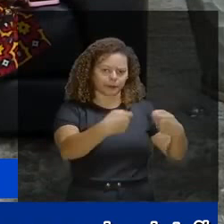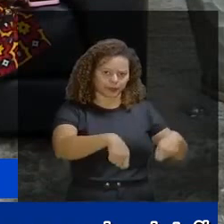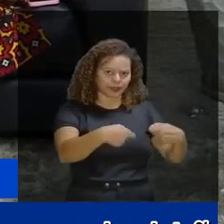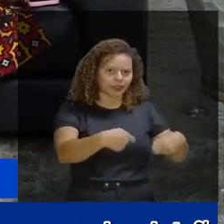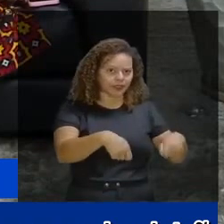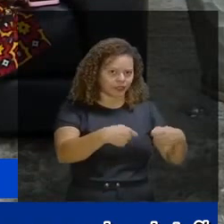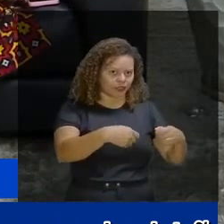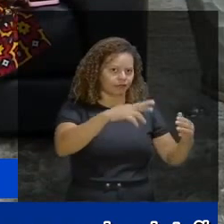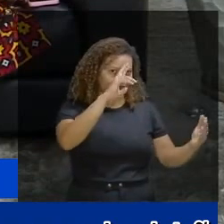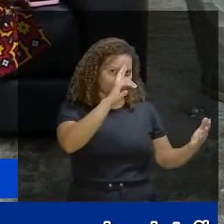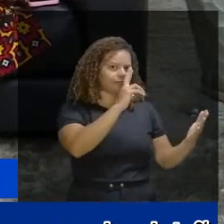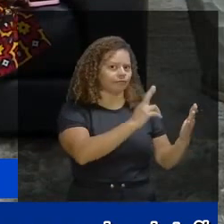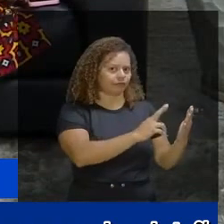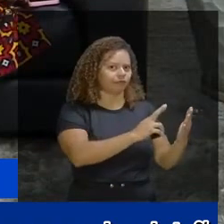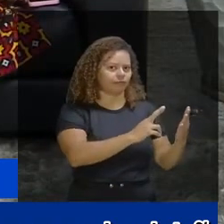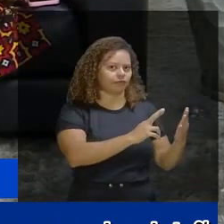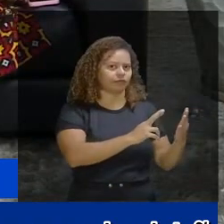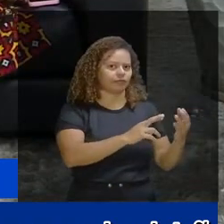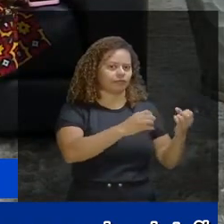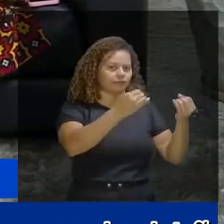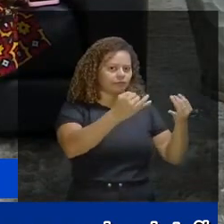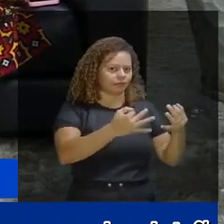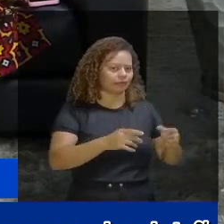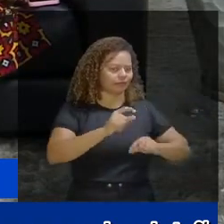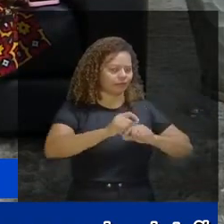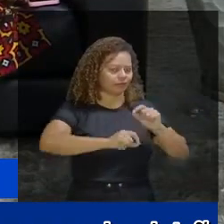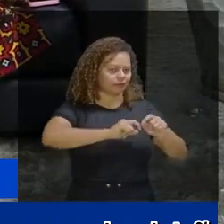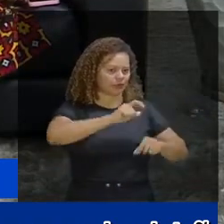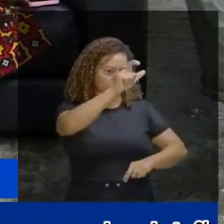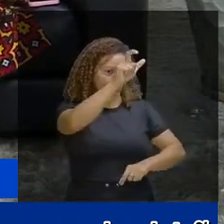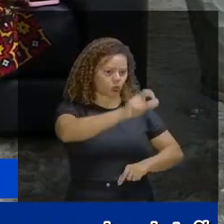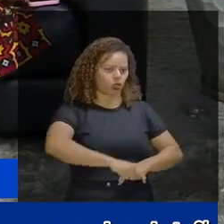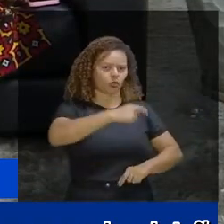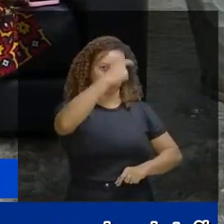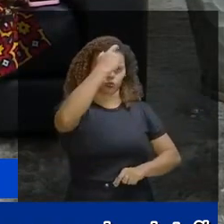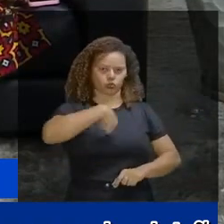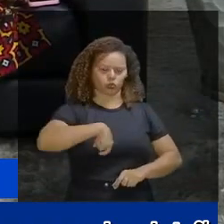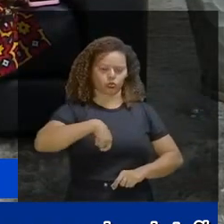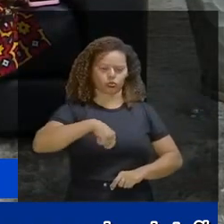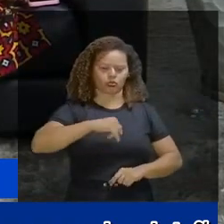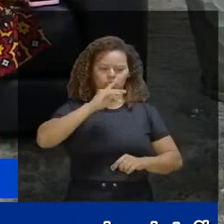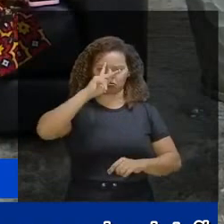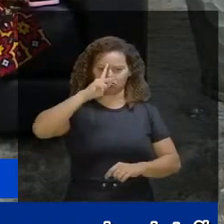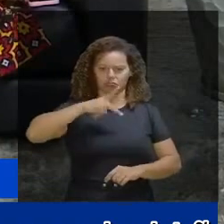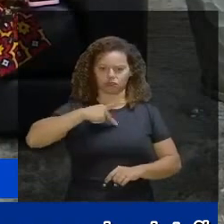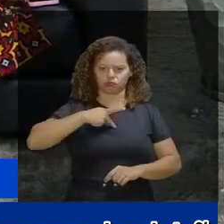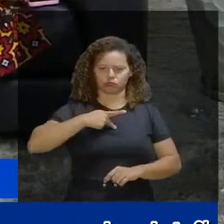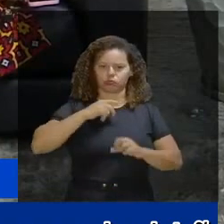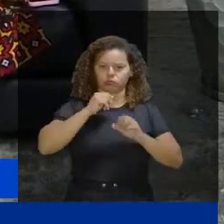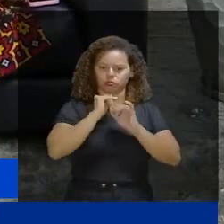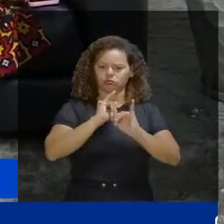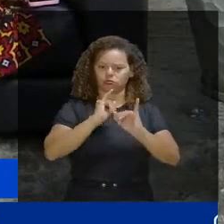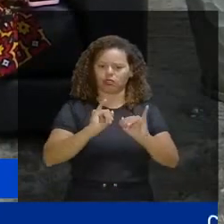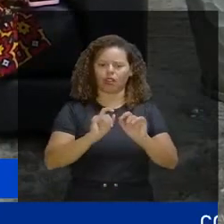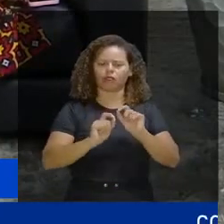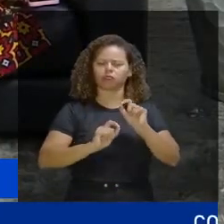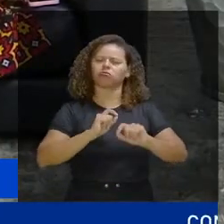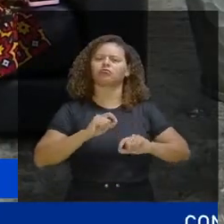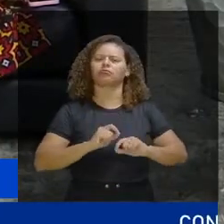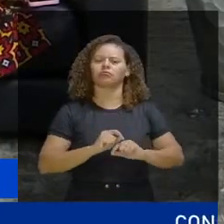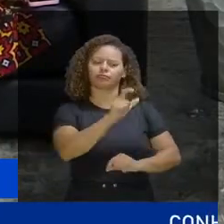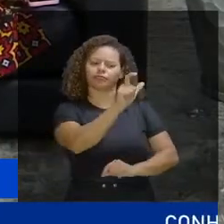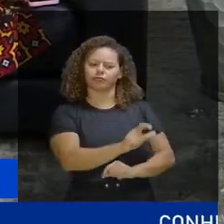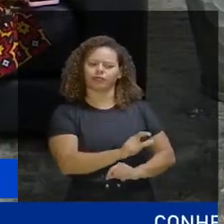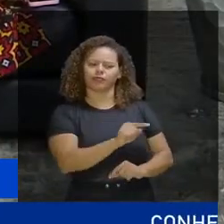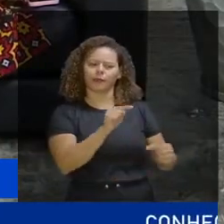a heteroidentificação. Caberá inicialmente aos partidos políticos ver os seus candidatos, que vão passar agora